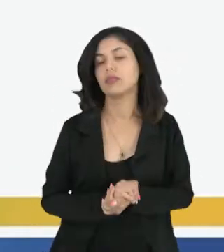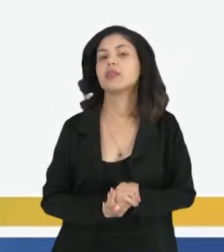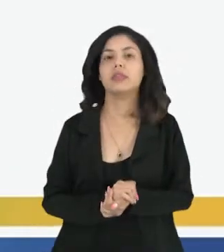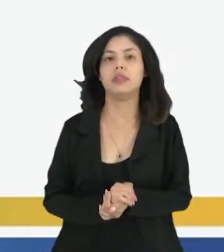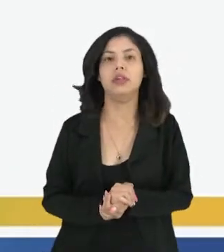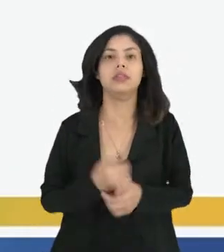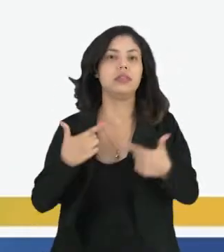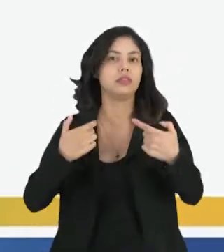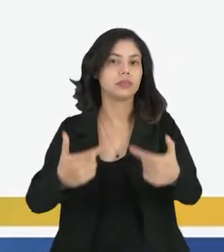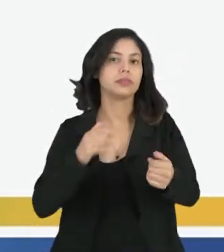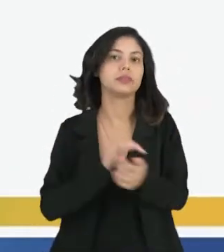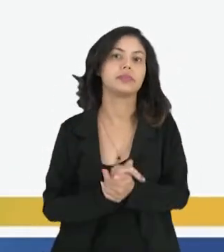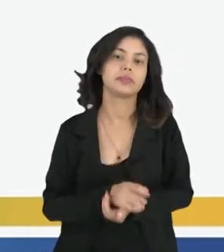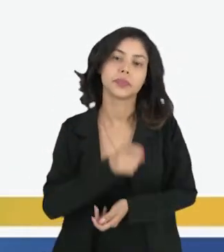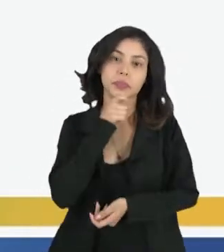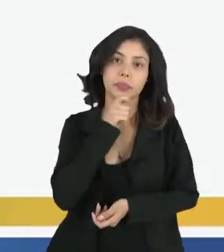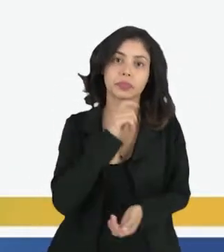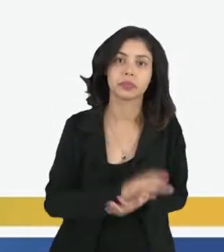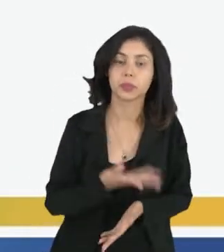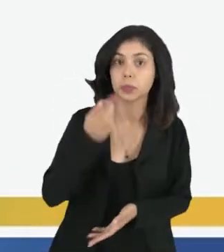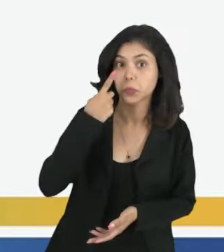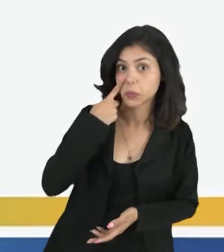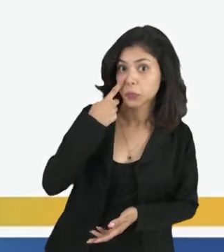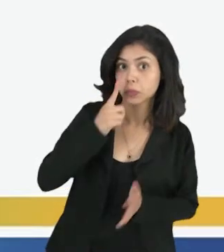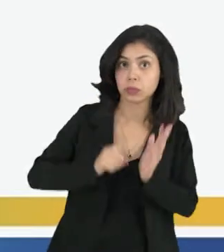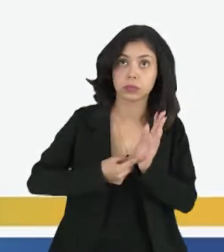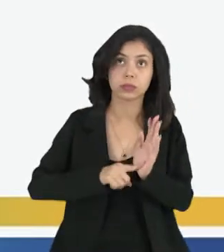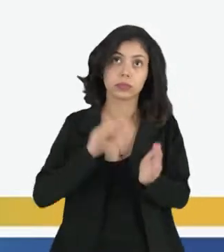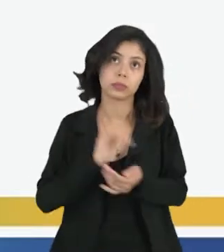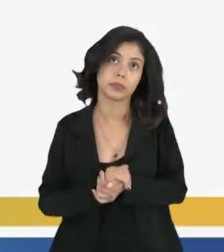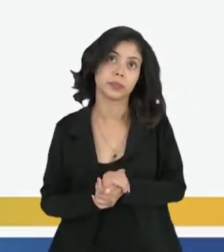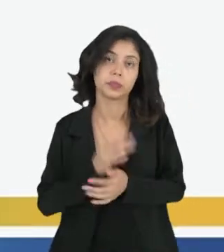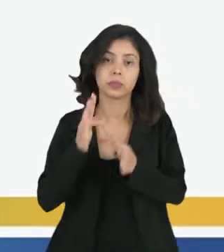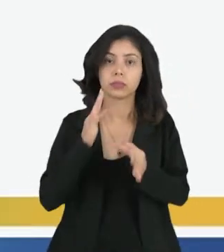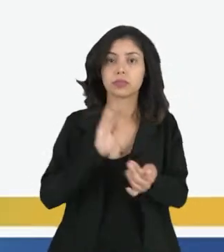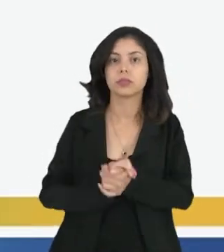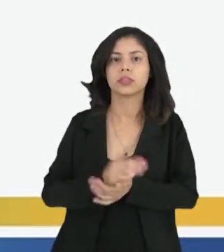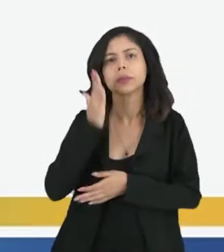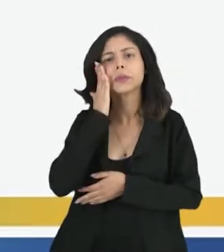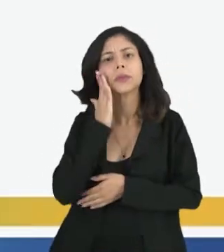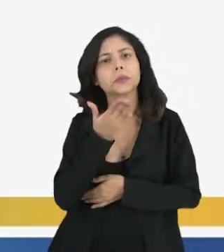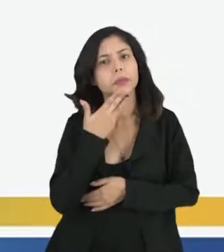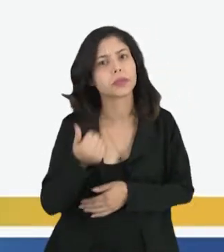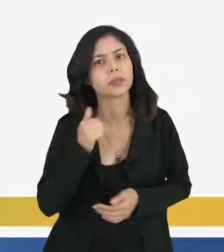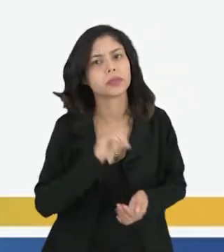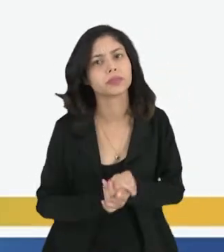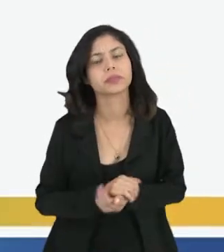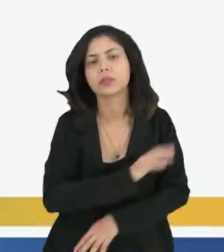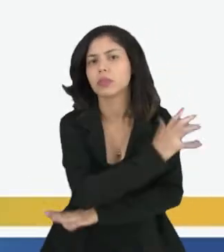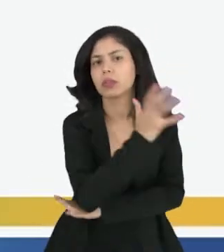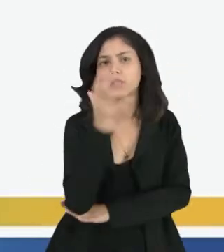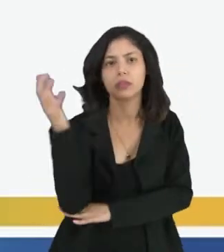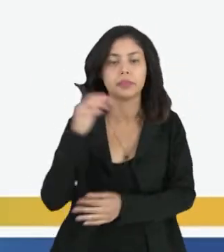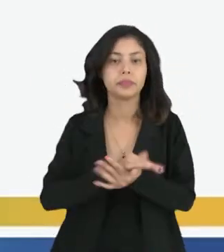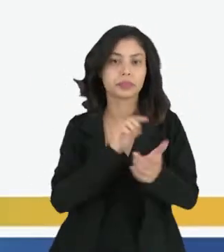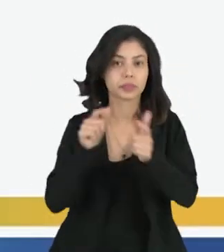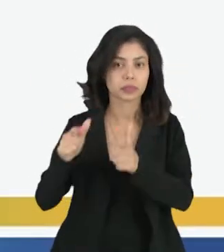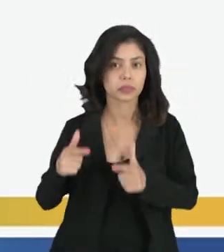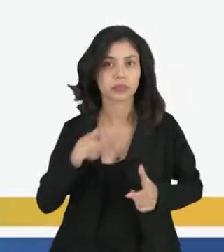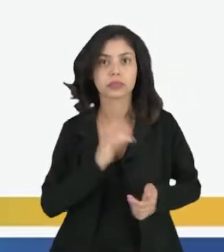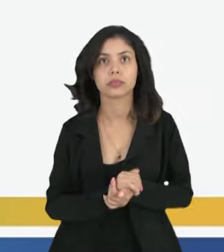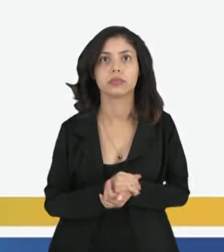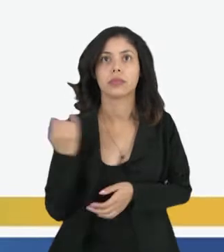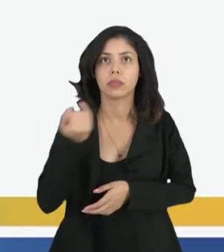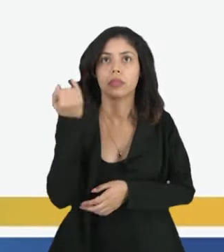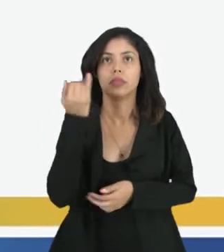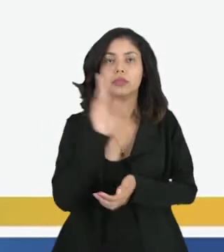Guerra Fria, mas do ponto de vista físico, para entender as questões naturais, as suas localizações, é